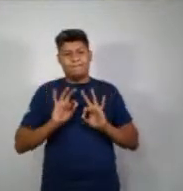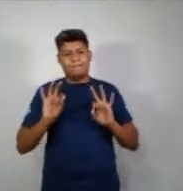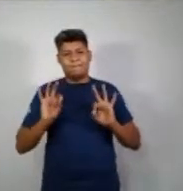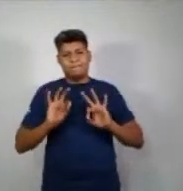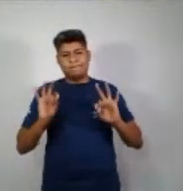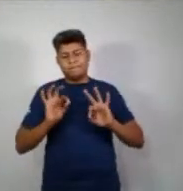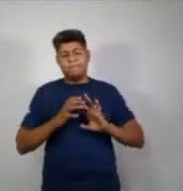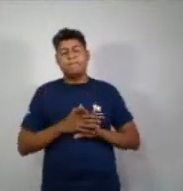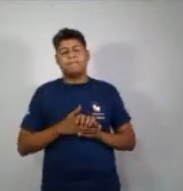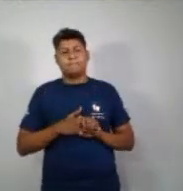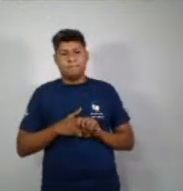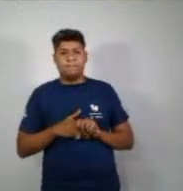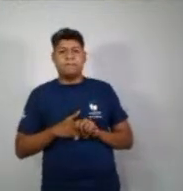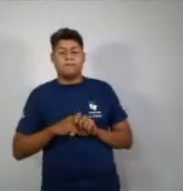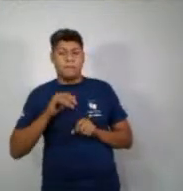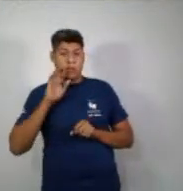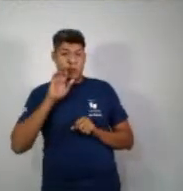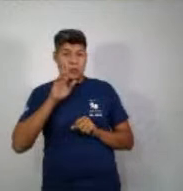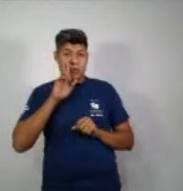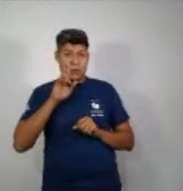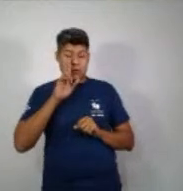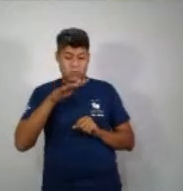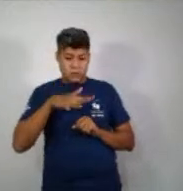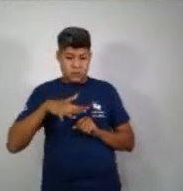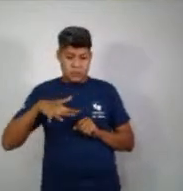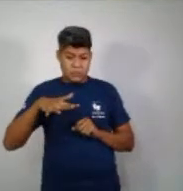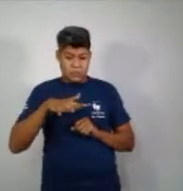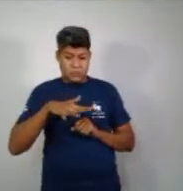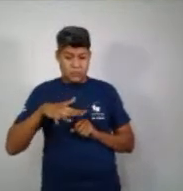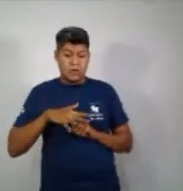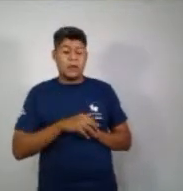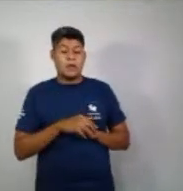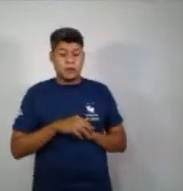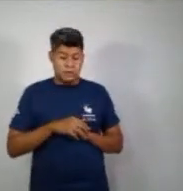Então, esse dono desse estabelecimento